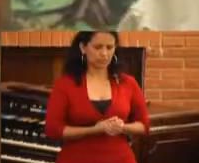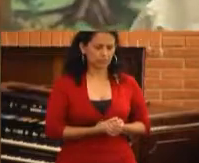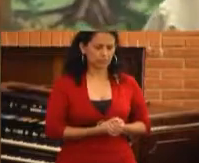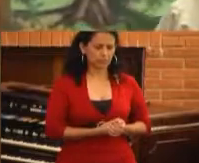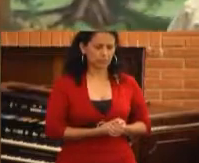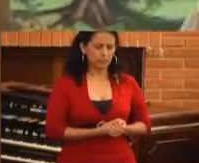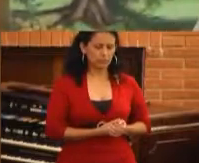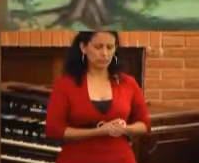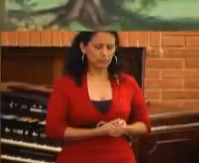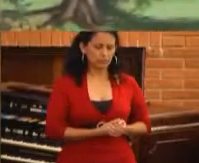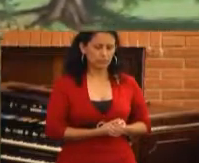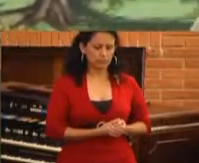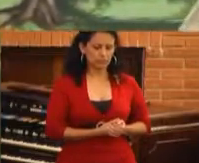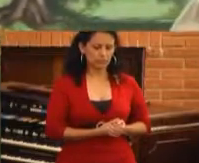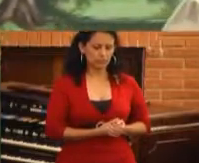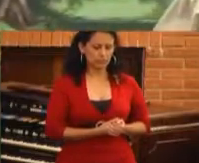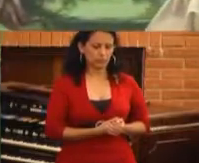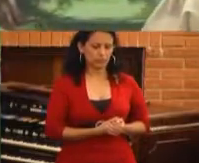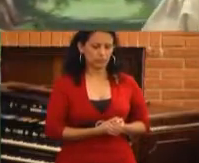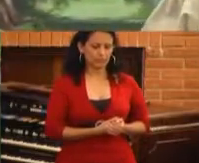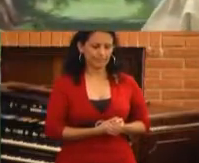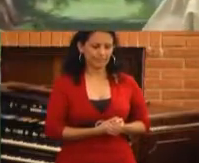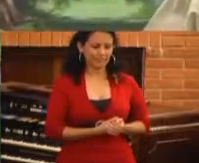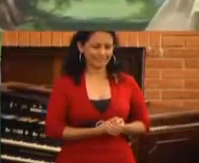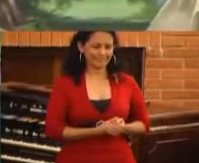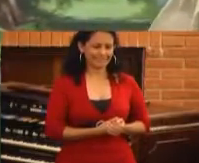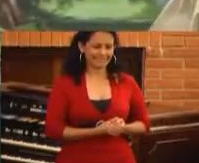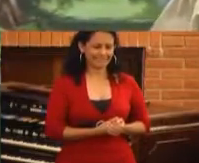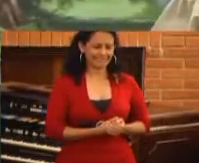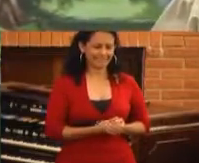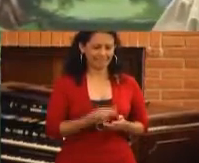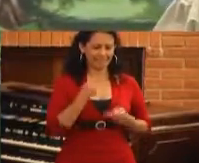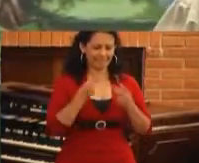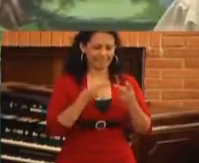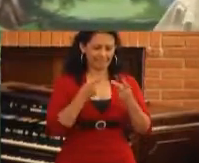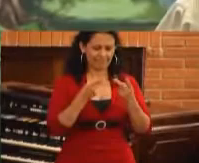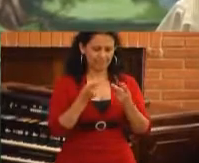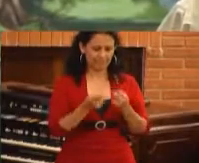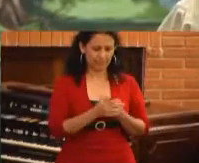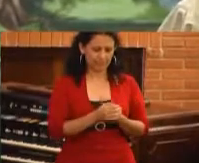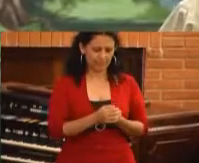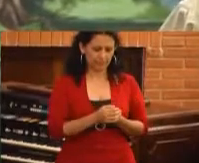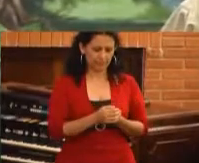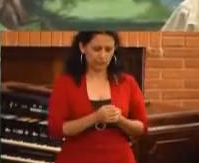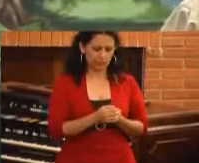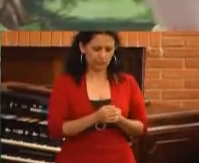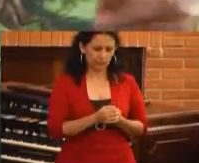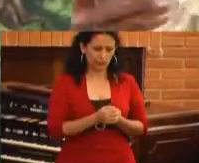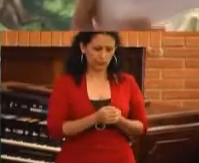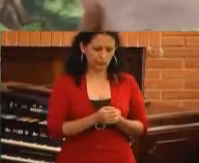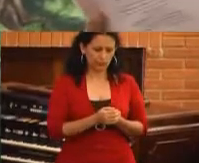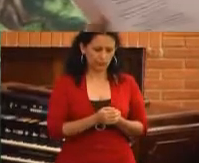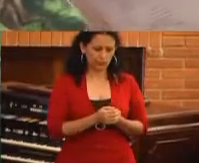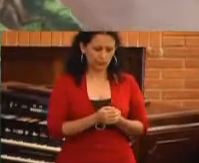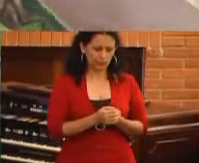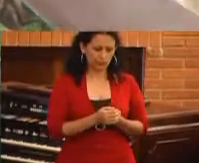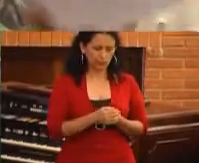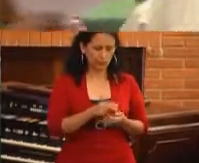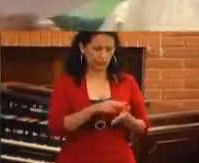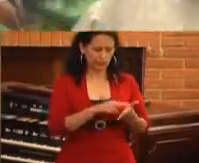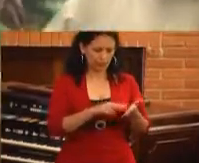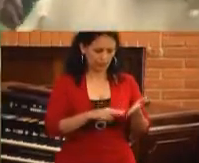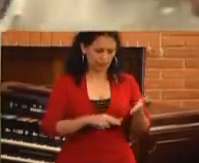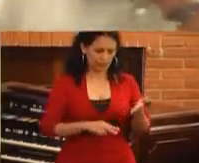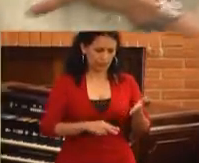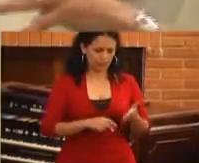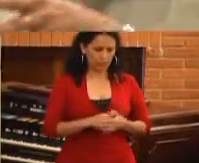e confidencial trecho atribuído ao filósofo. Então agora eu quero ler o trecho que Nietzsche, na